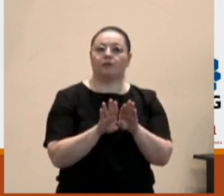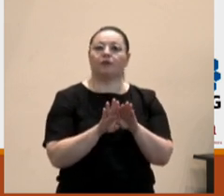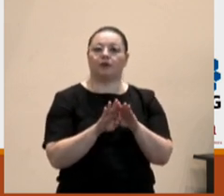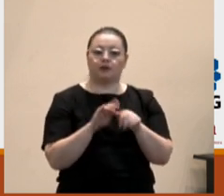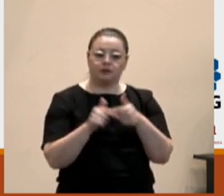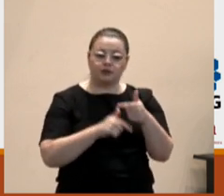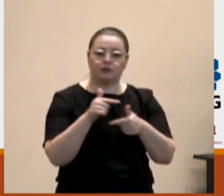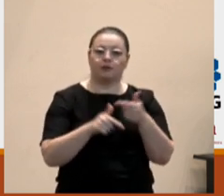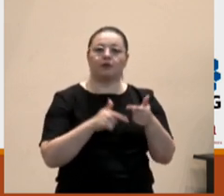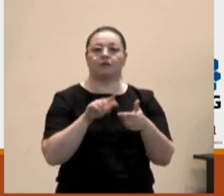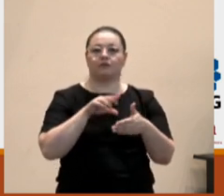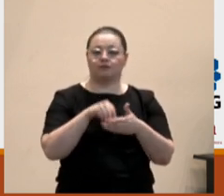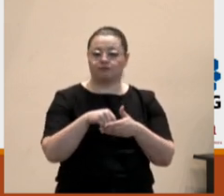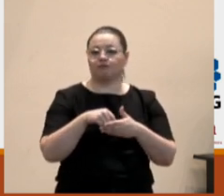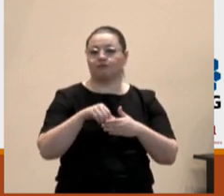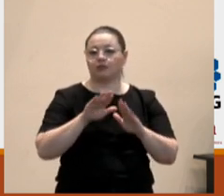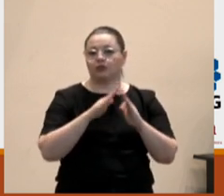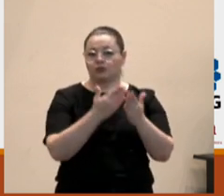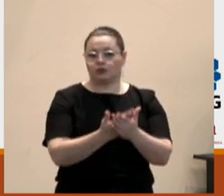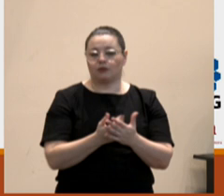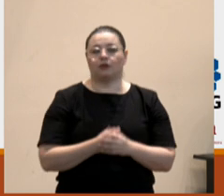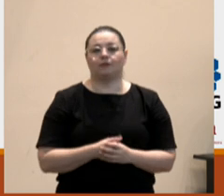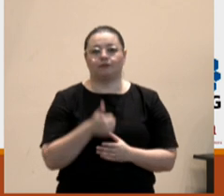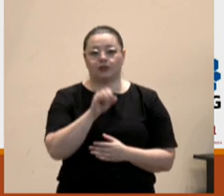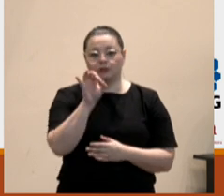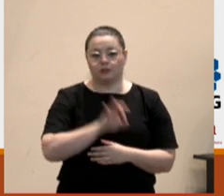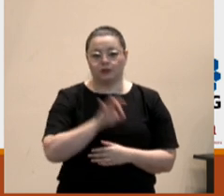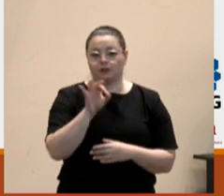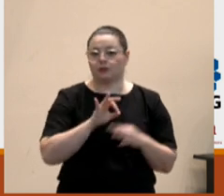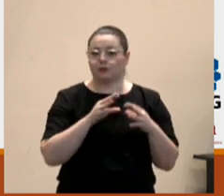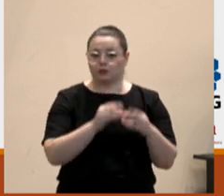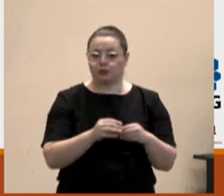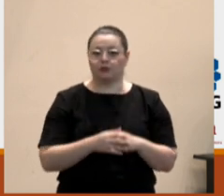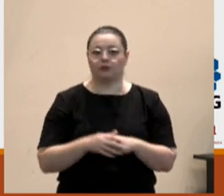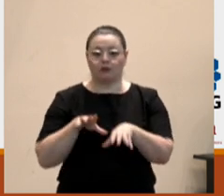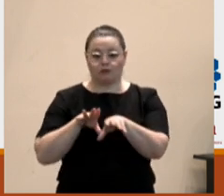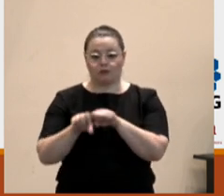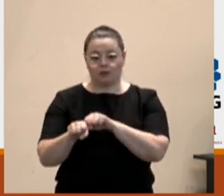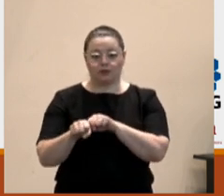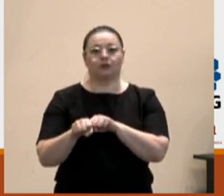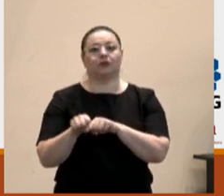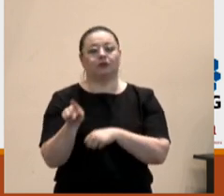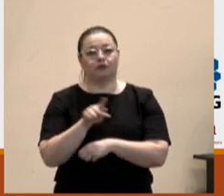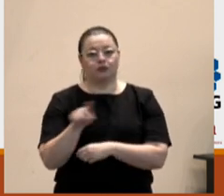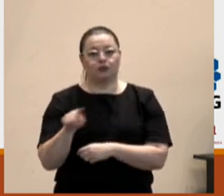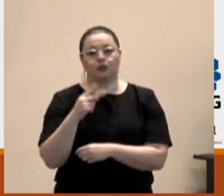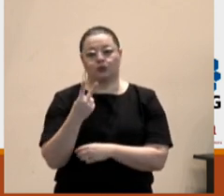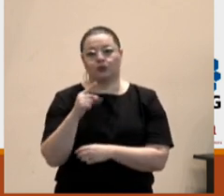3% do total. Formação continuada dos profissionais de educação, 2,5% do total.